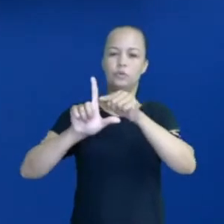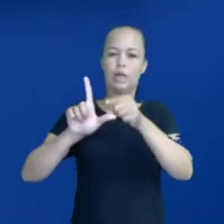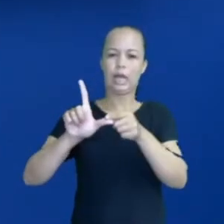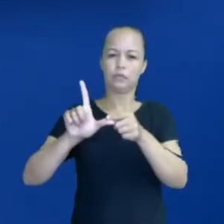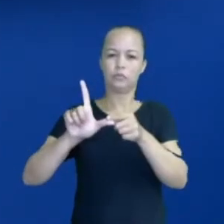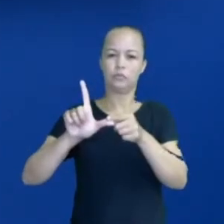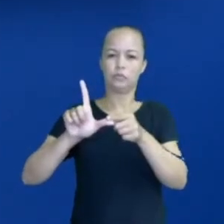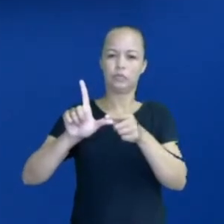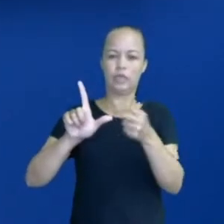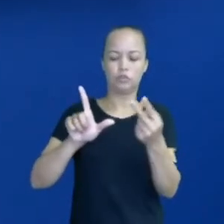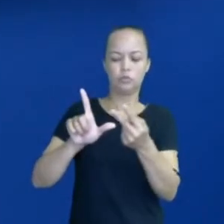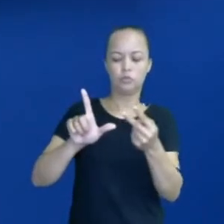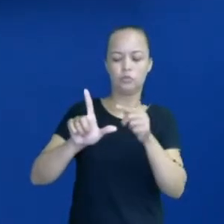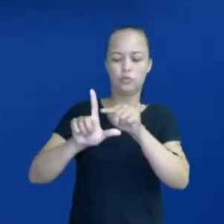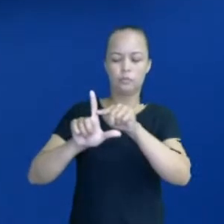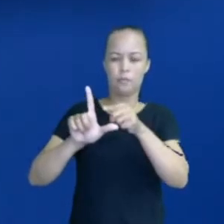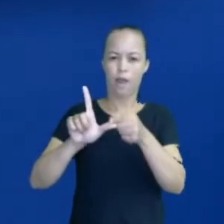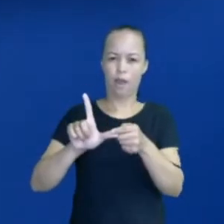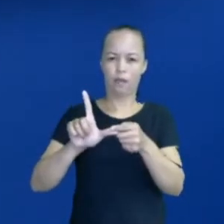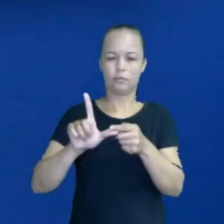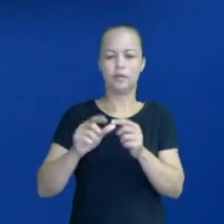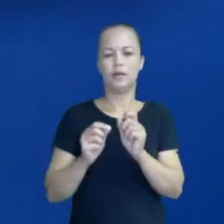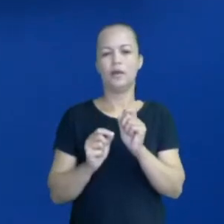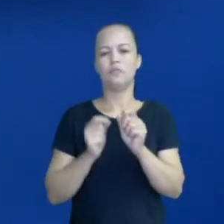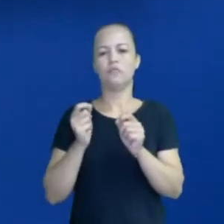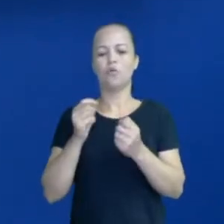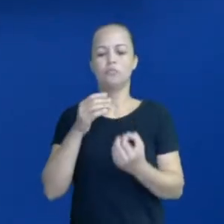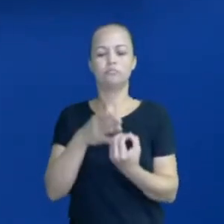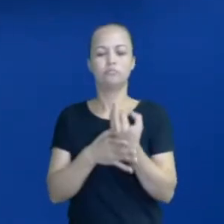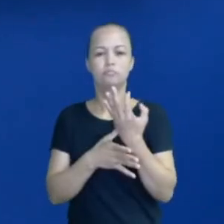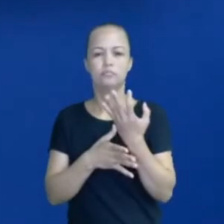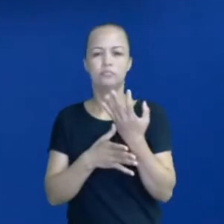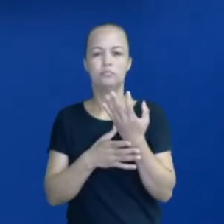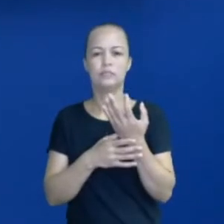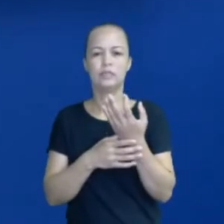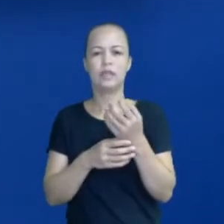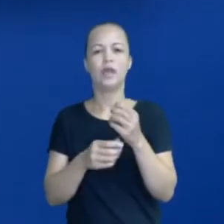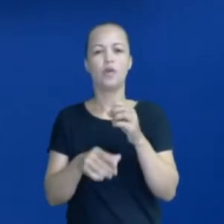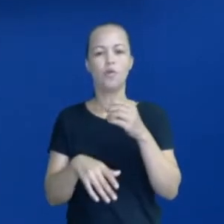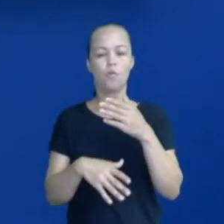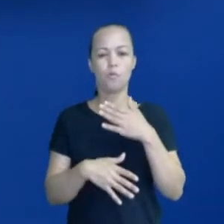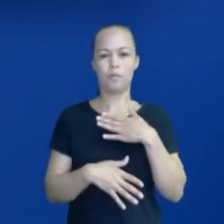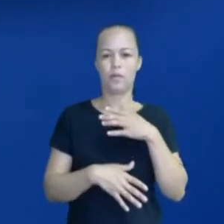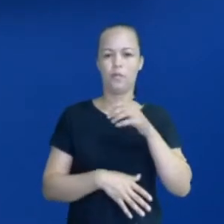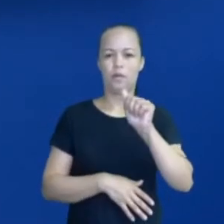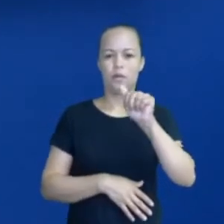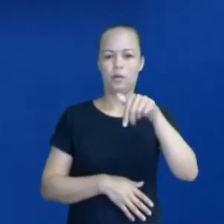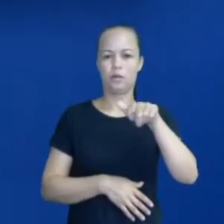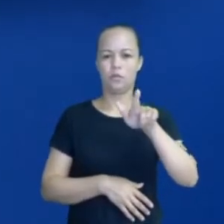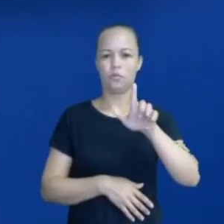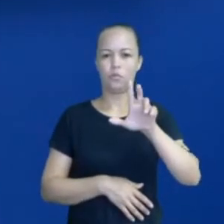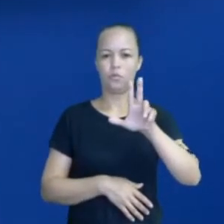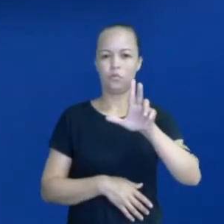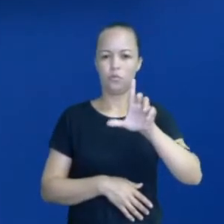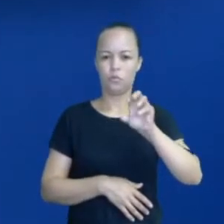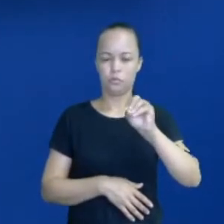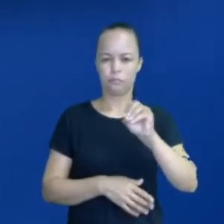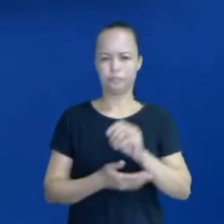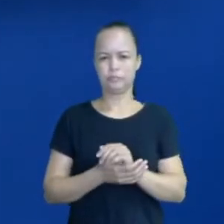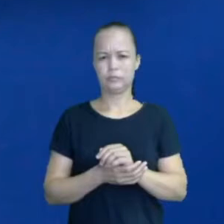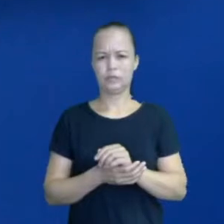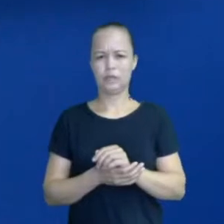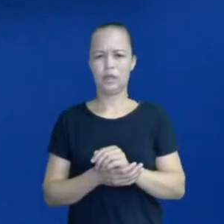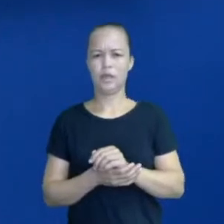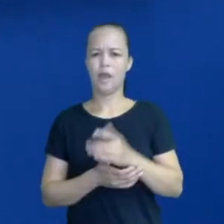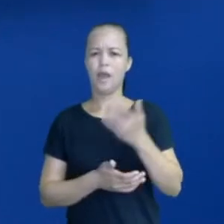que essas duas semi-retas em relação ao ponto foram criadas é o meu ângulo. Beleza? Muito bem. Eu acho que deu